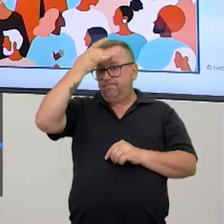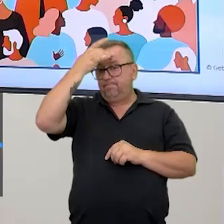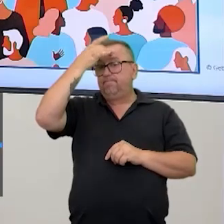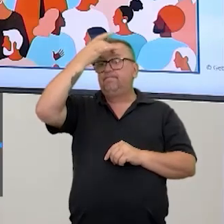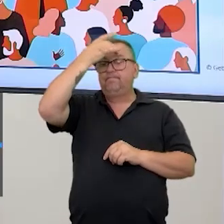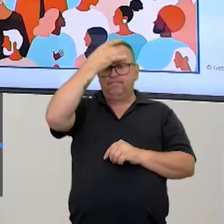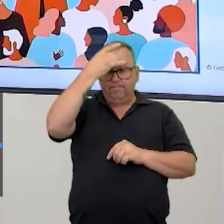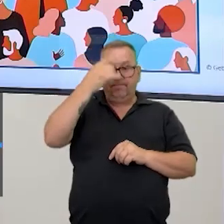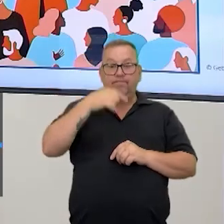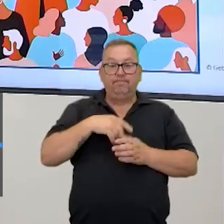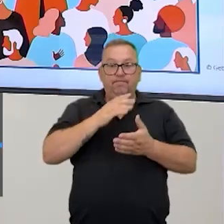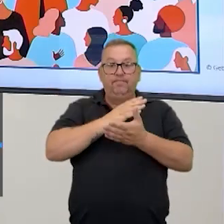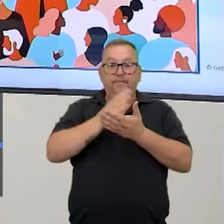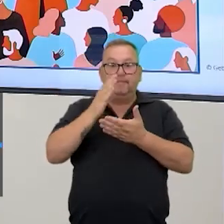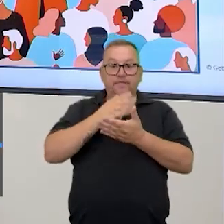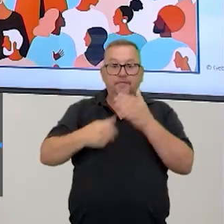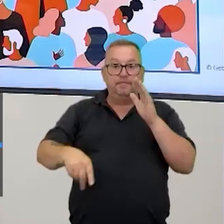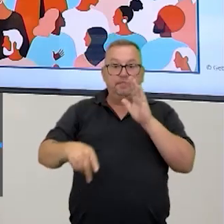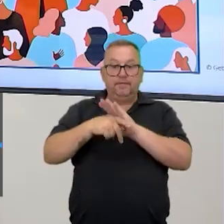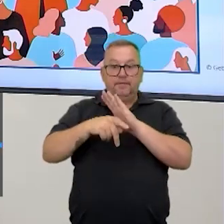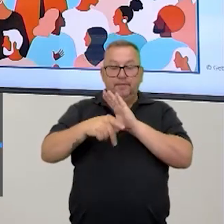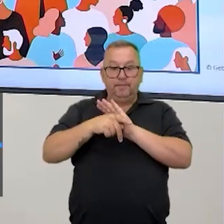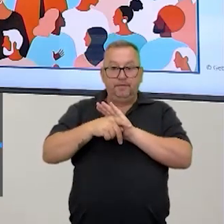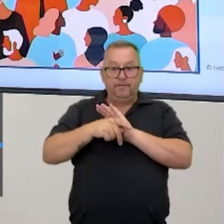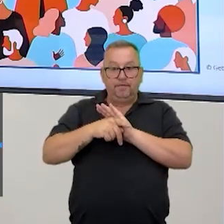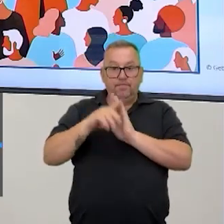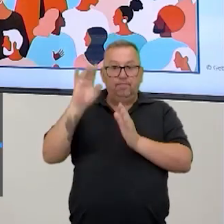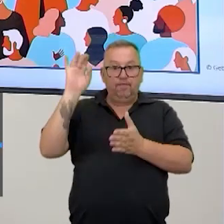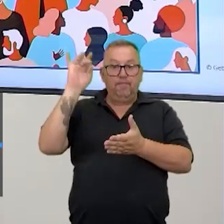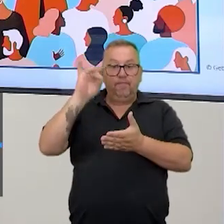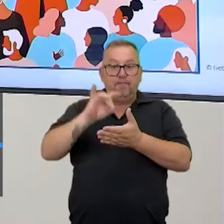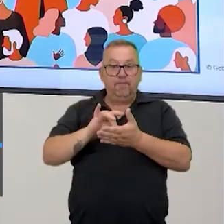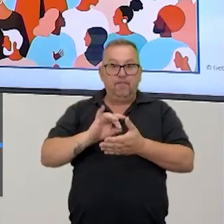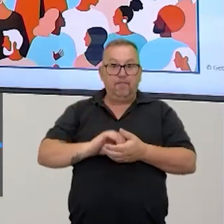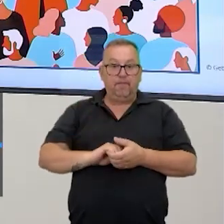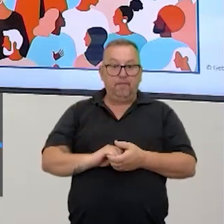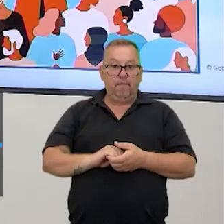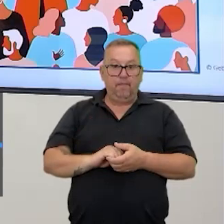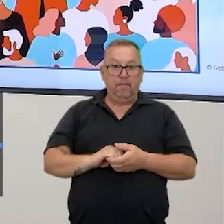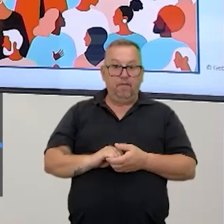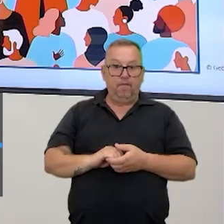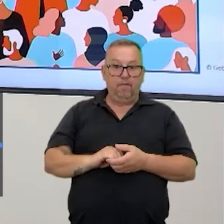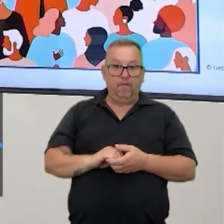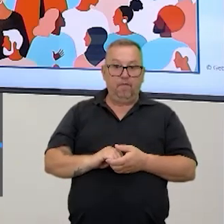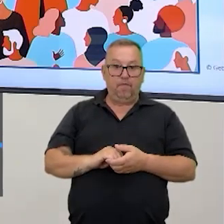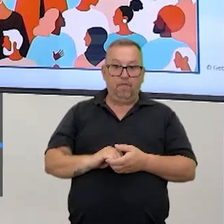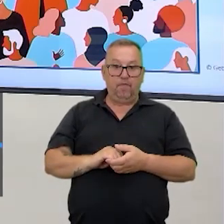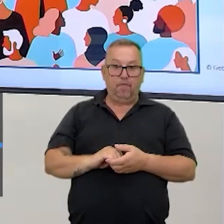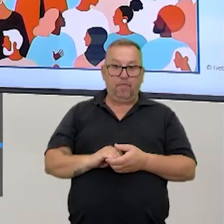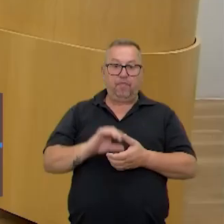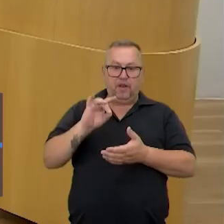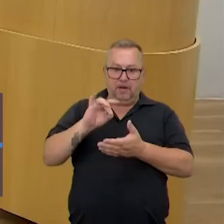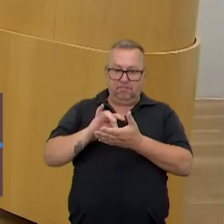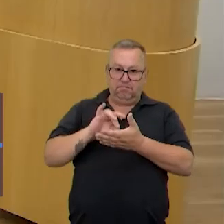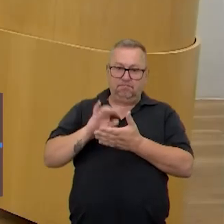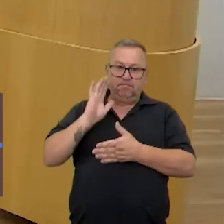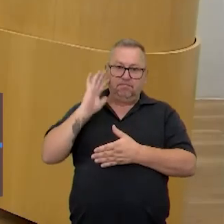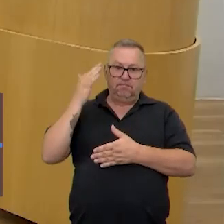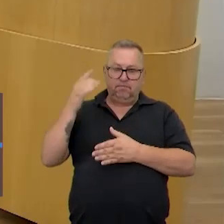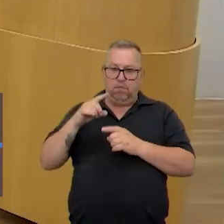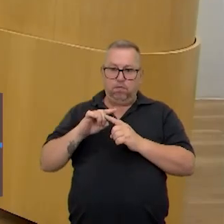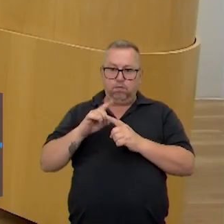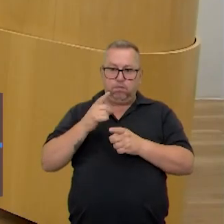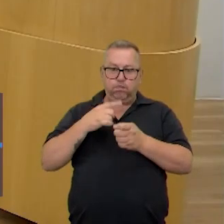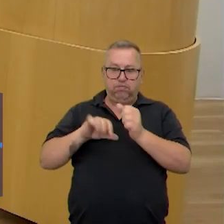que eu começo a me apropriar da noção da realidade. Russão, a realidade acontece de uma hora para